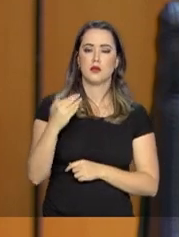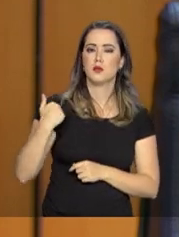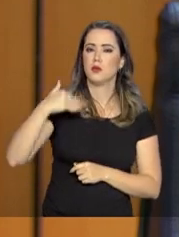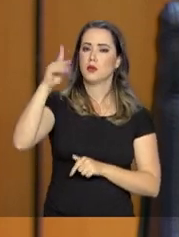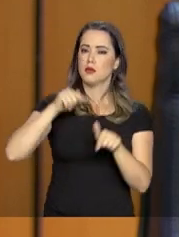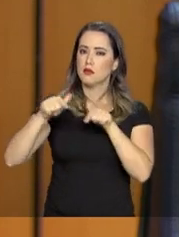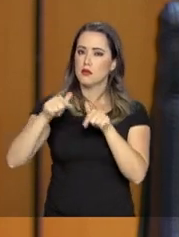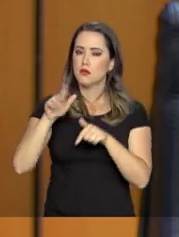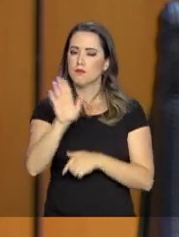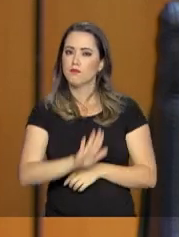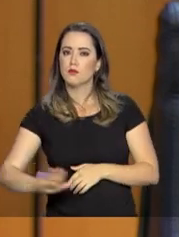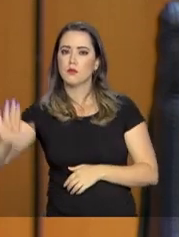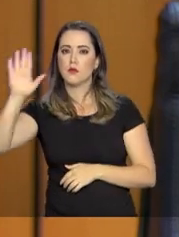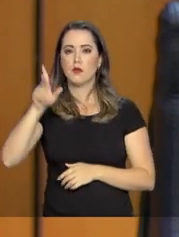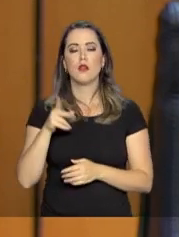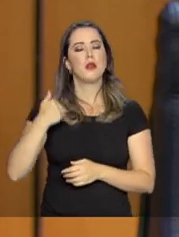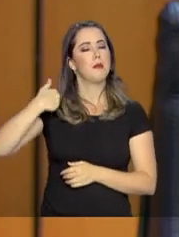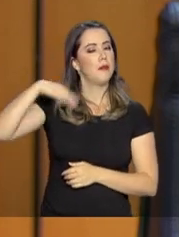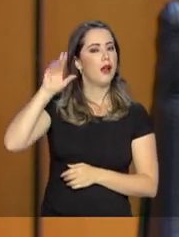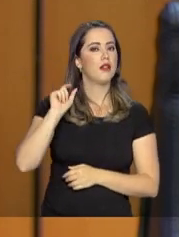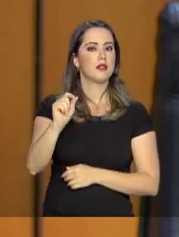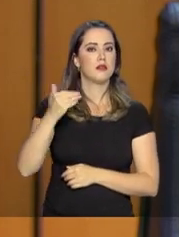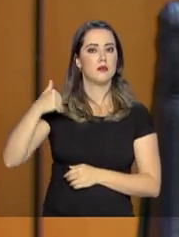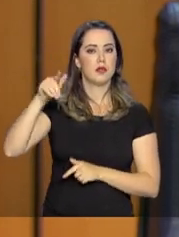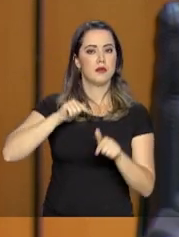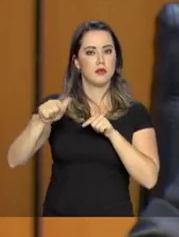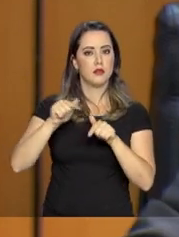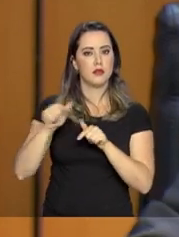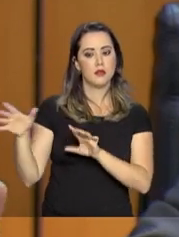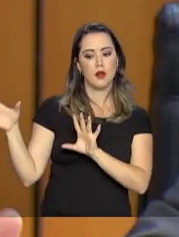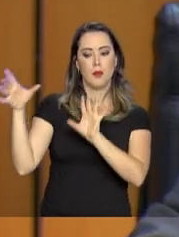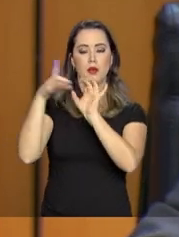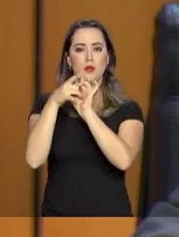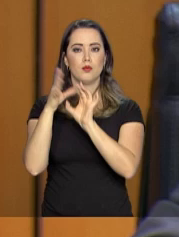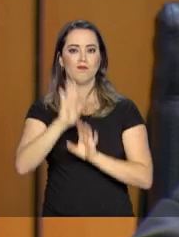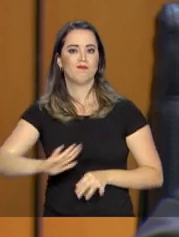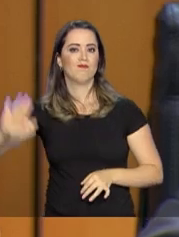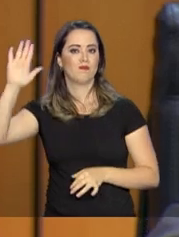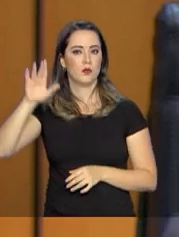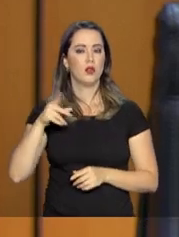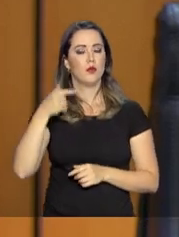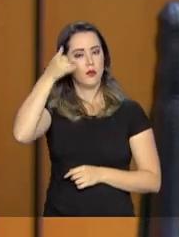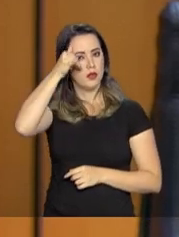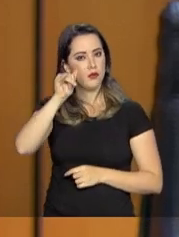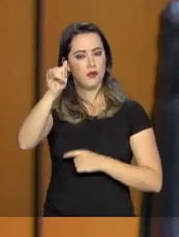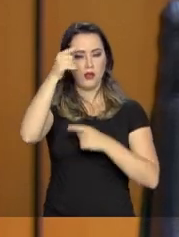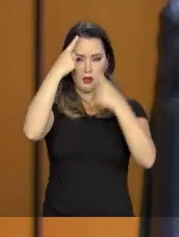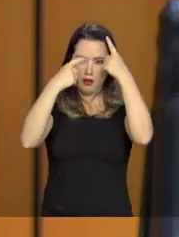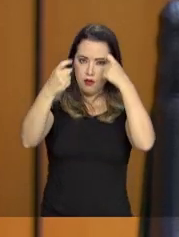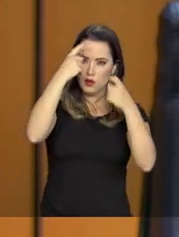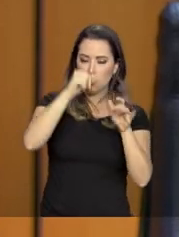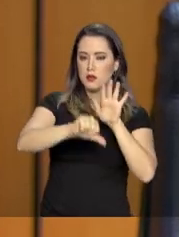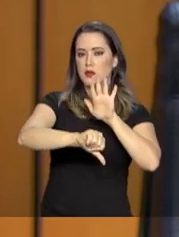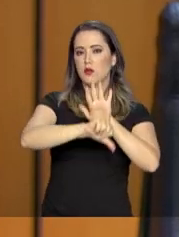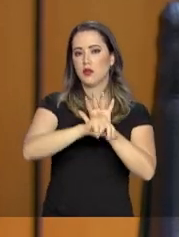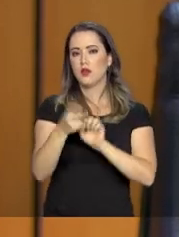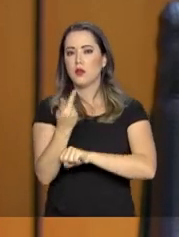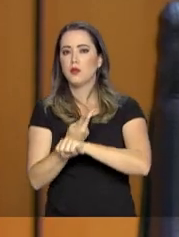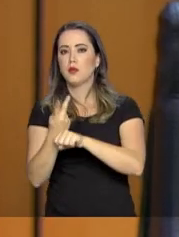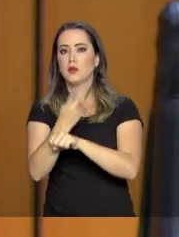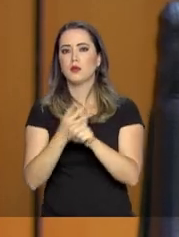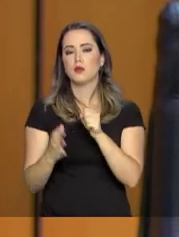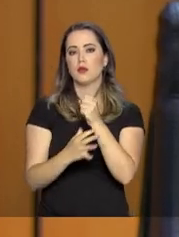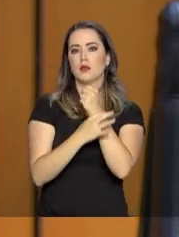mais operações nacionais e, sobretudo, cada vez mais operações integradas no combate ao crime e buscando